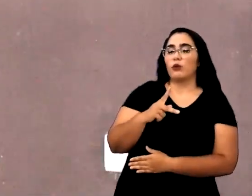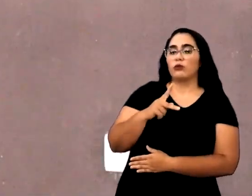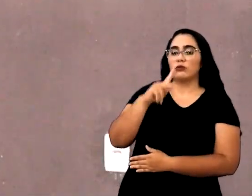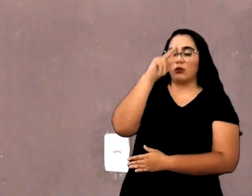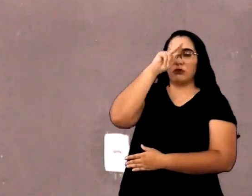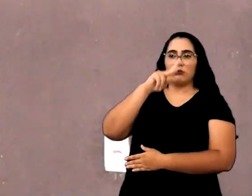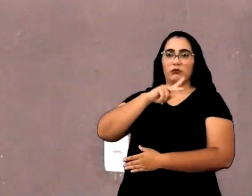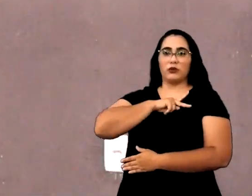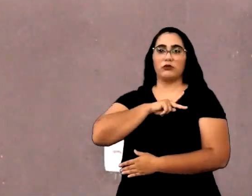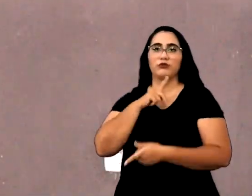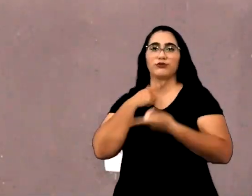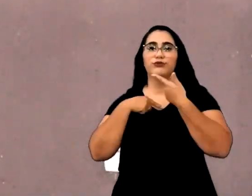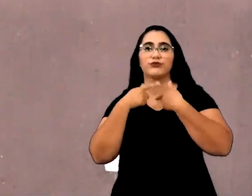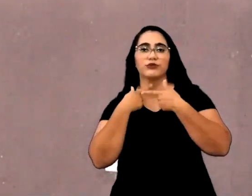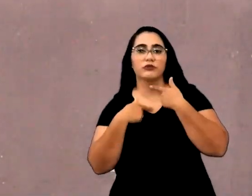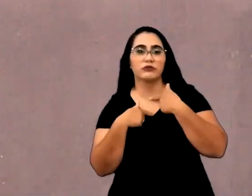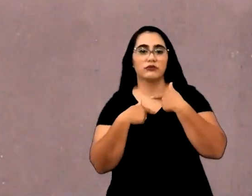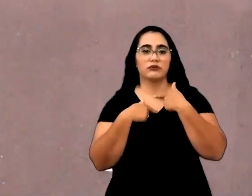interesse.